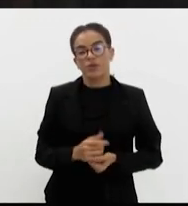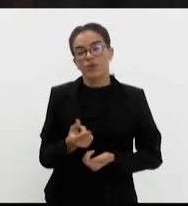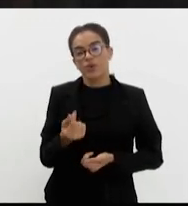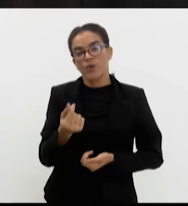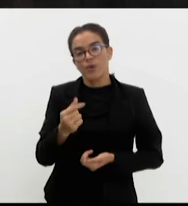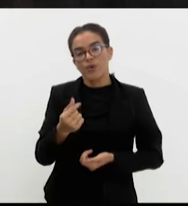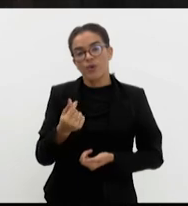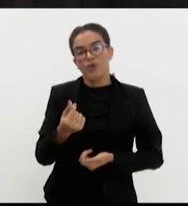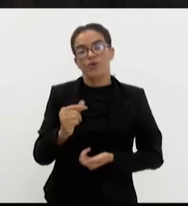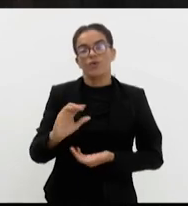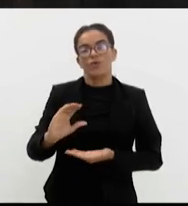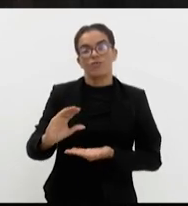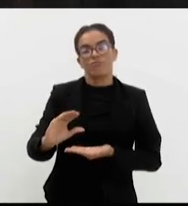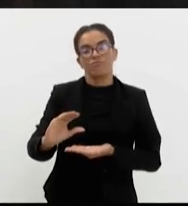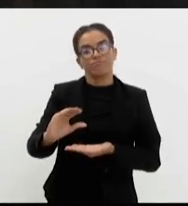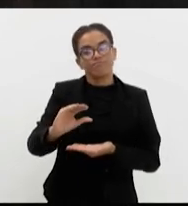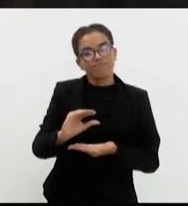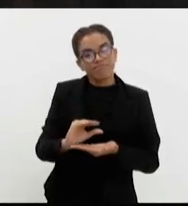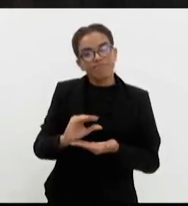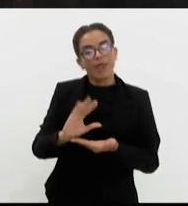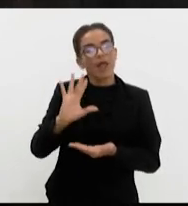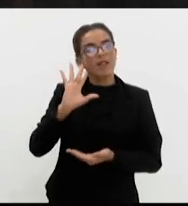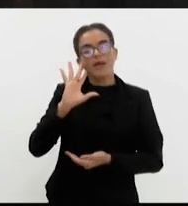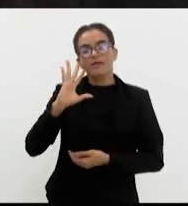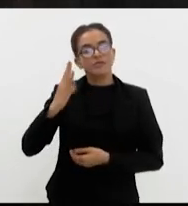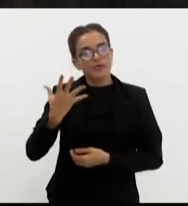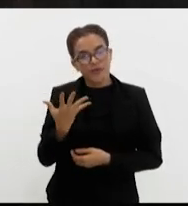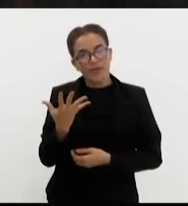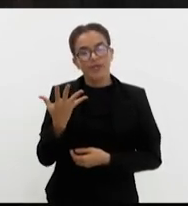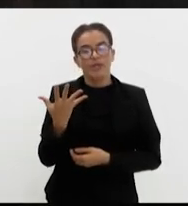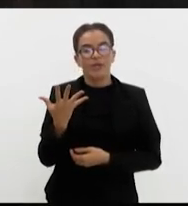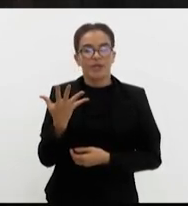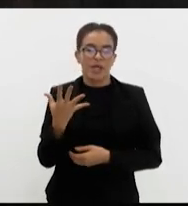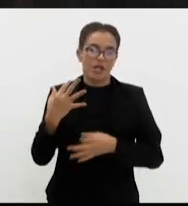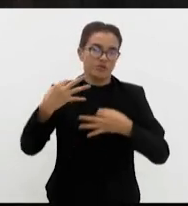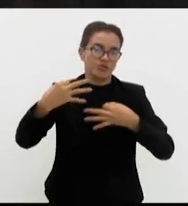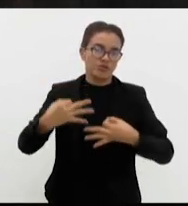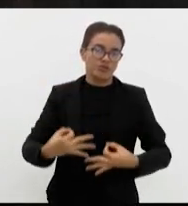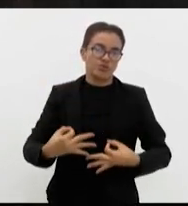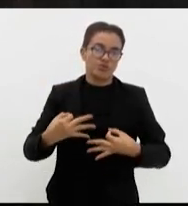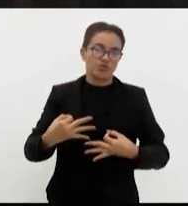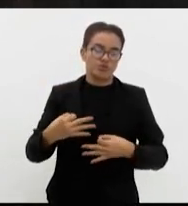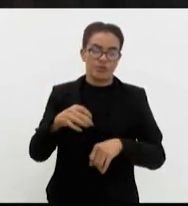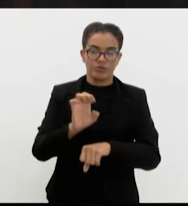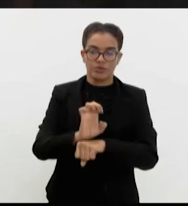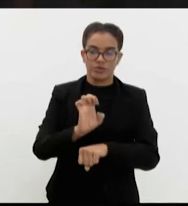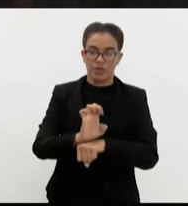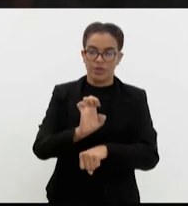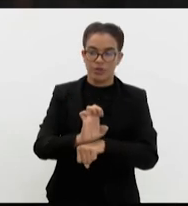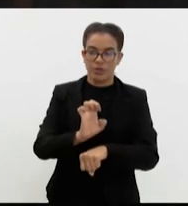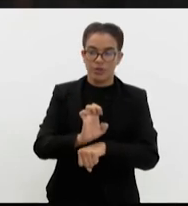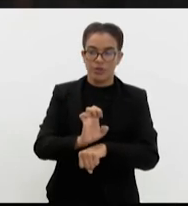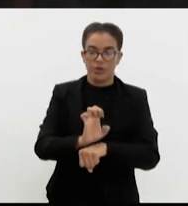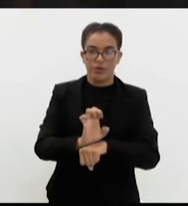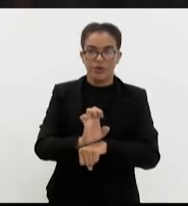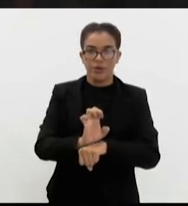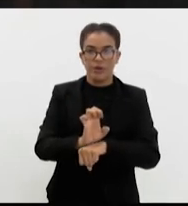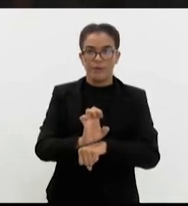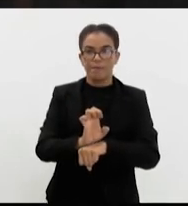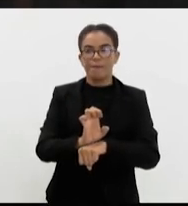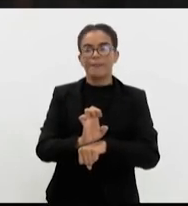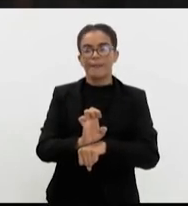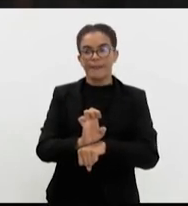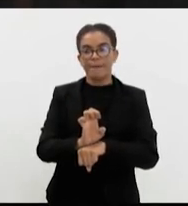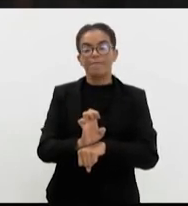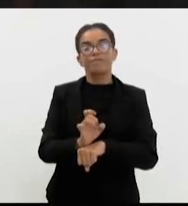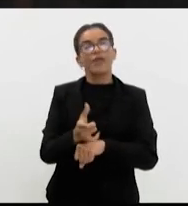preço que ela decidia que era o justo para o estado e o que que ela fazia porque ela é